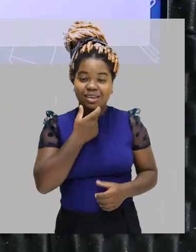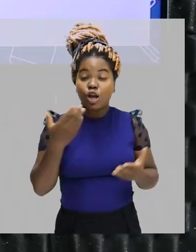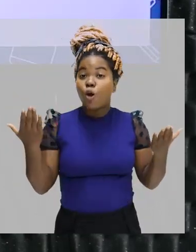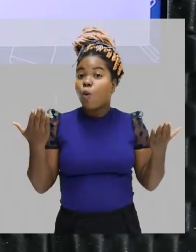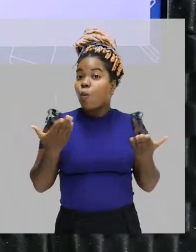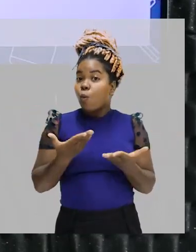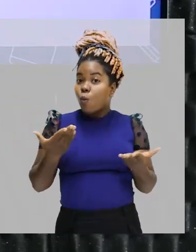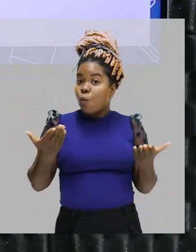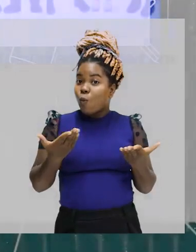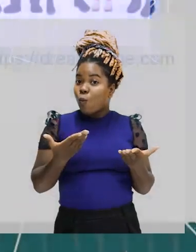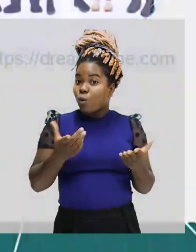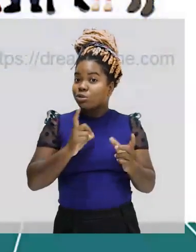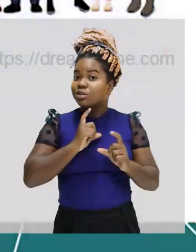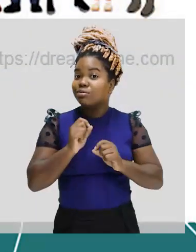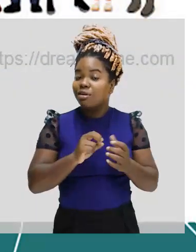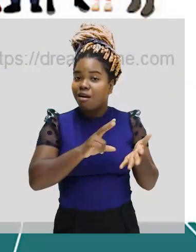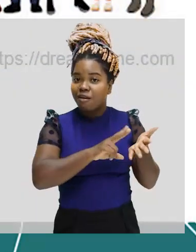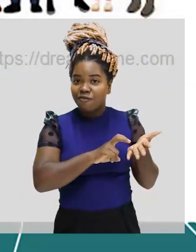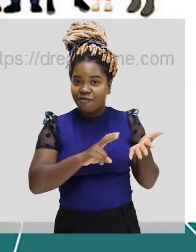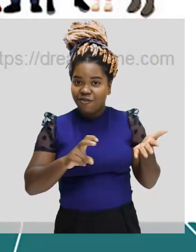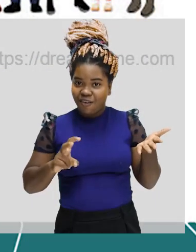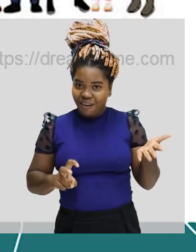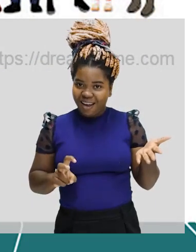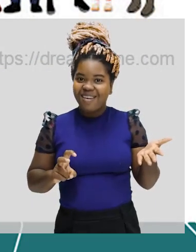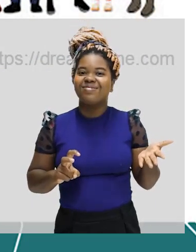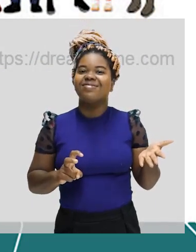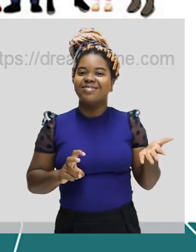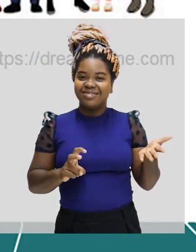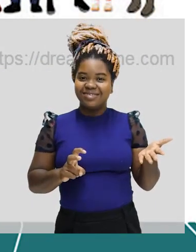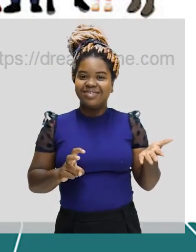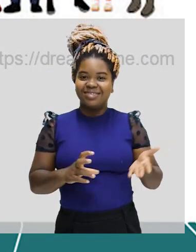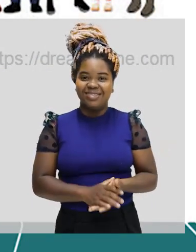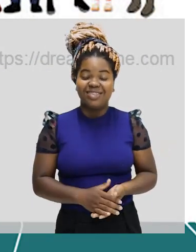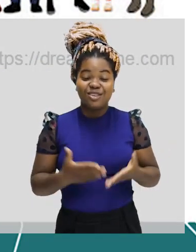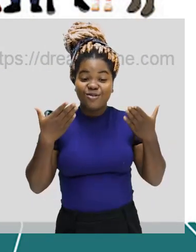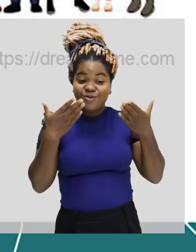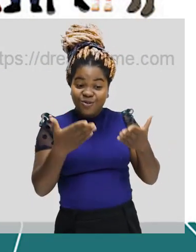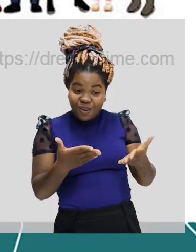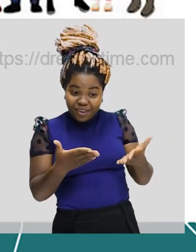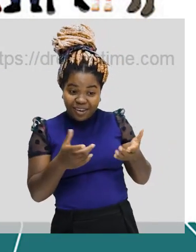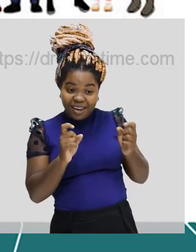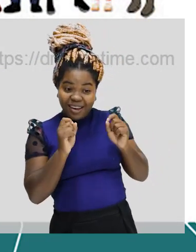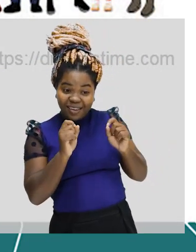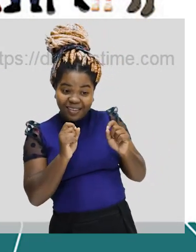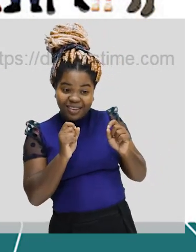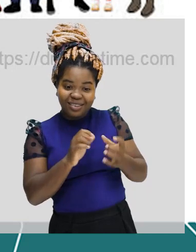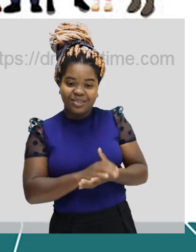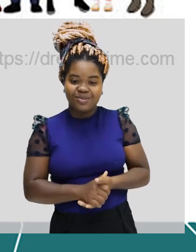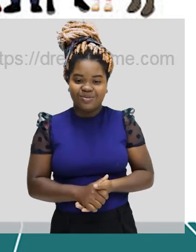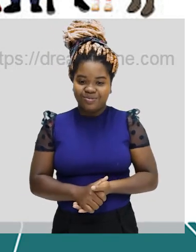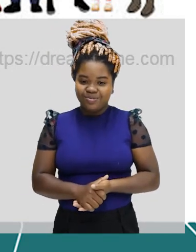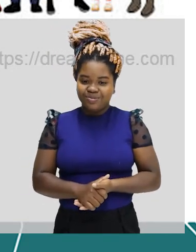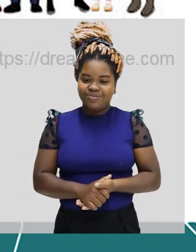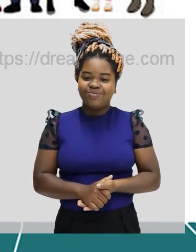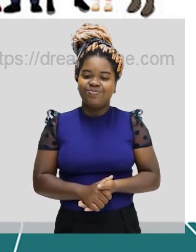vamos falar de vocabulary study, estudo de vocabulário, e o nosso foco hoje é em